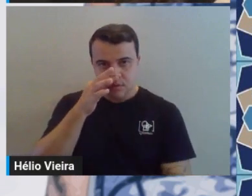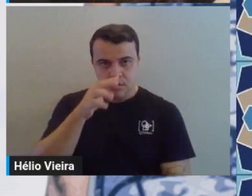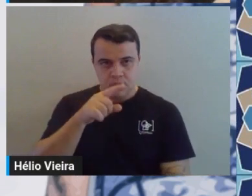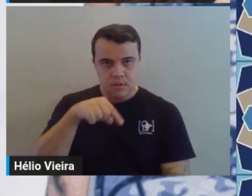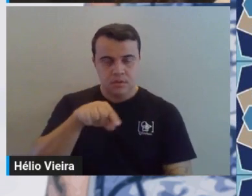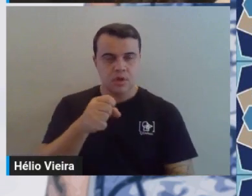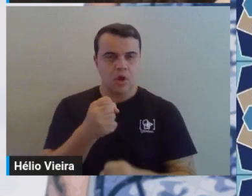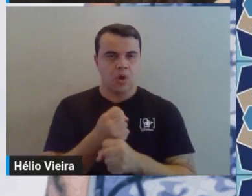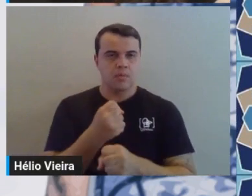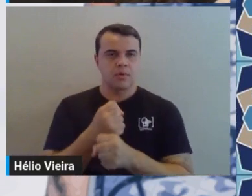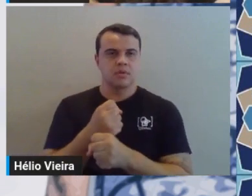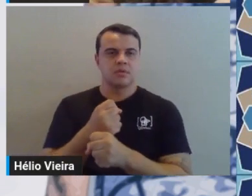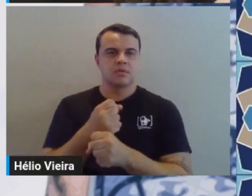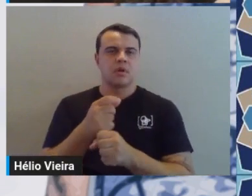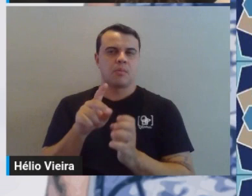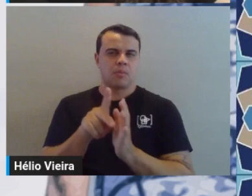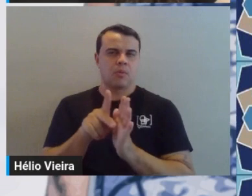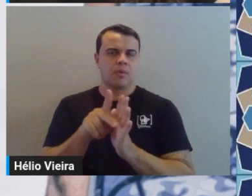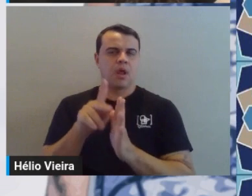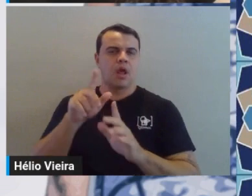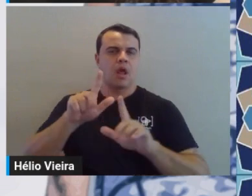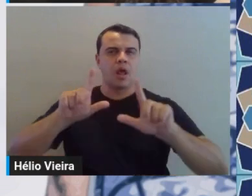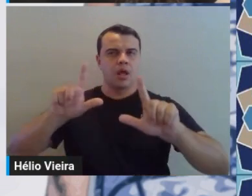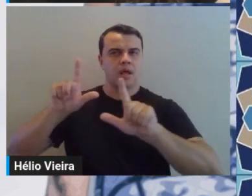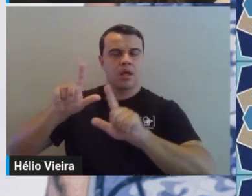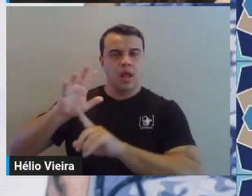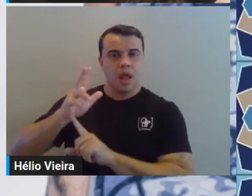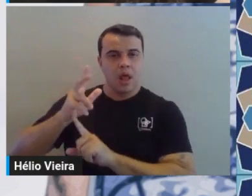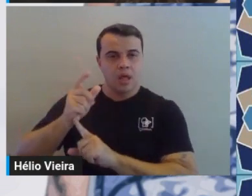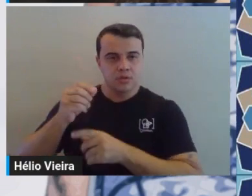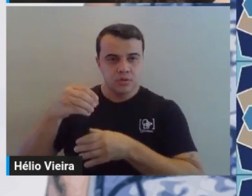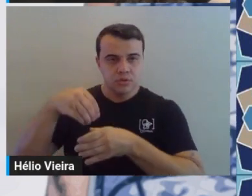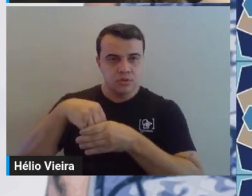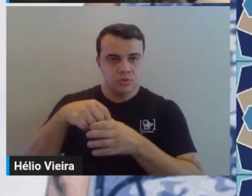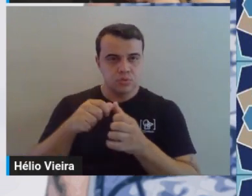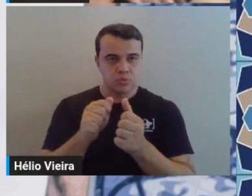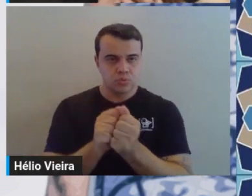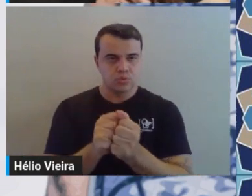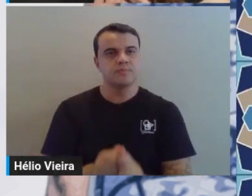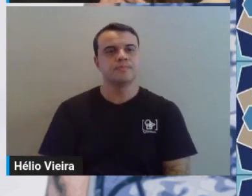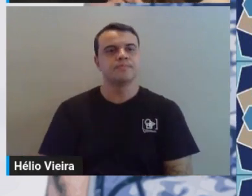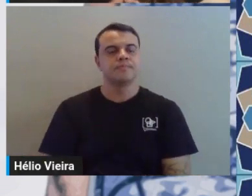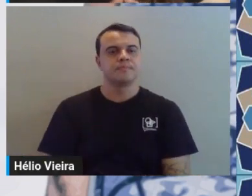de arte que estão que integram esse espaço.